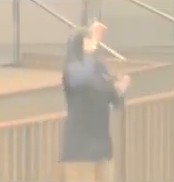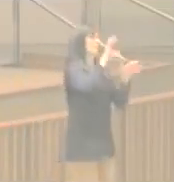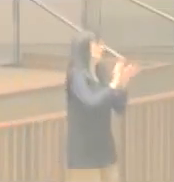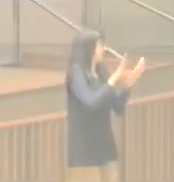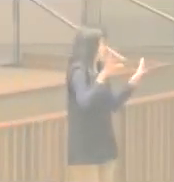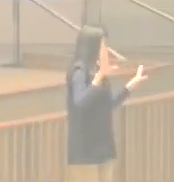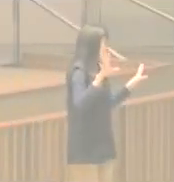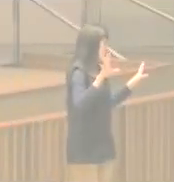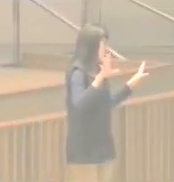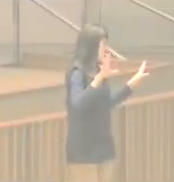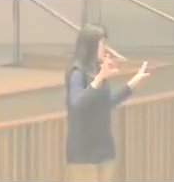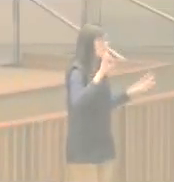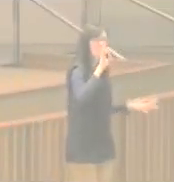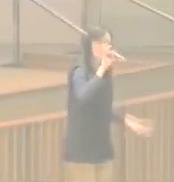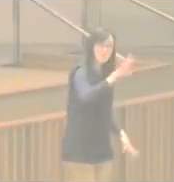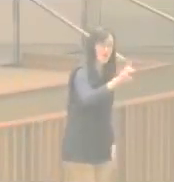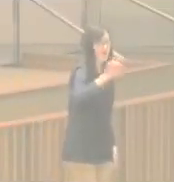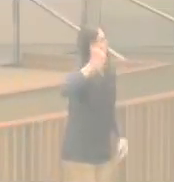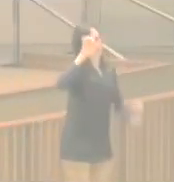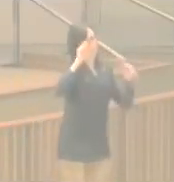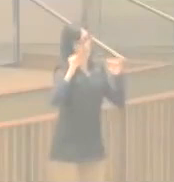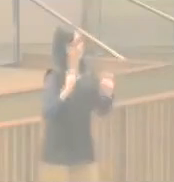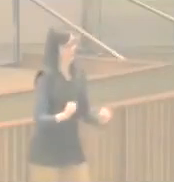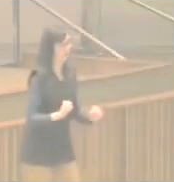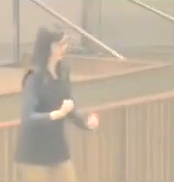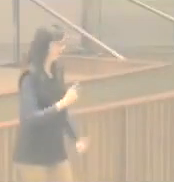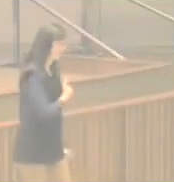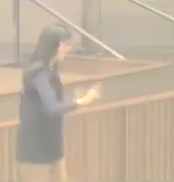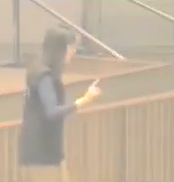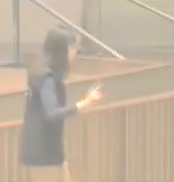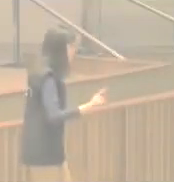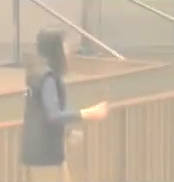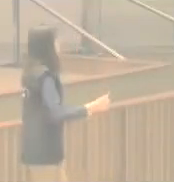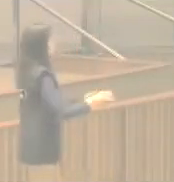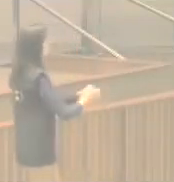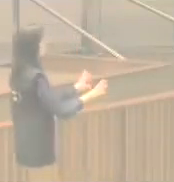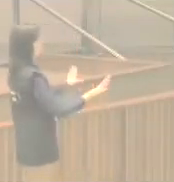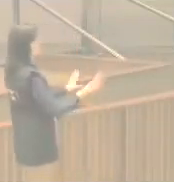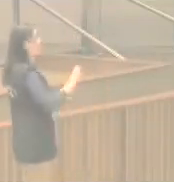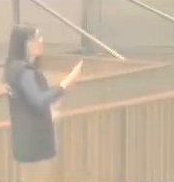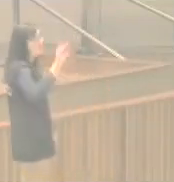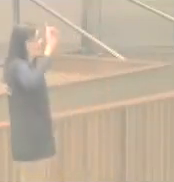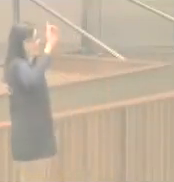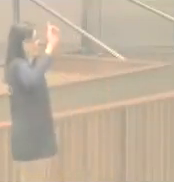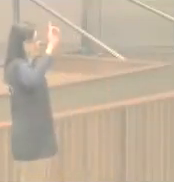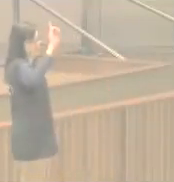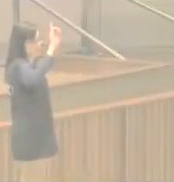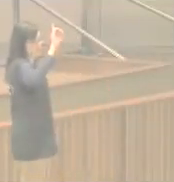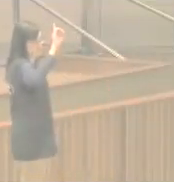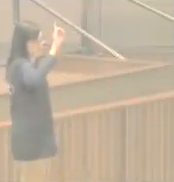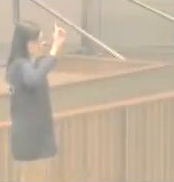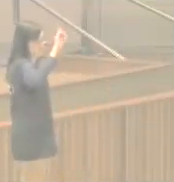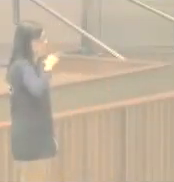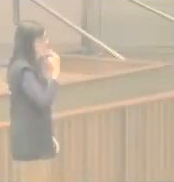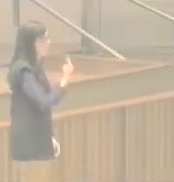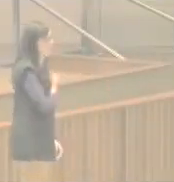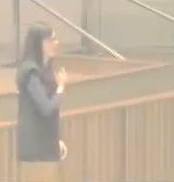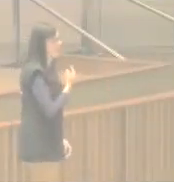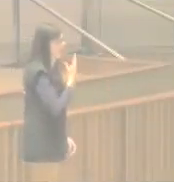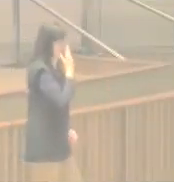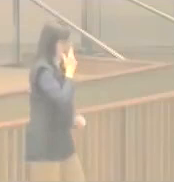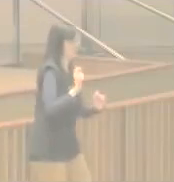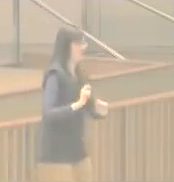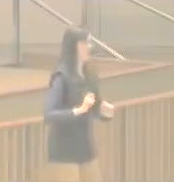E só Ele pode fechar ou abrir as portas. E é uma grande ilusão a gente